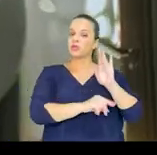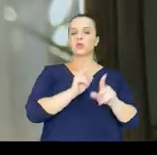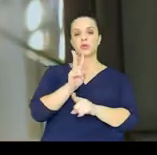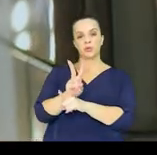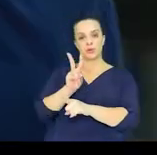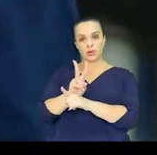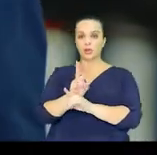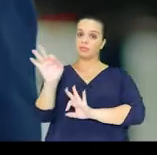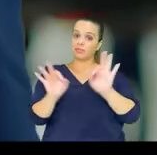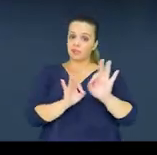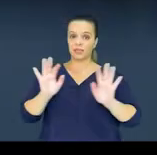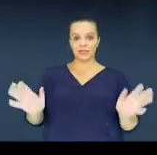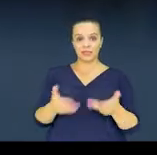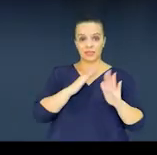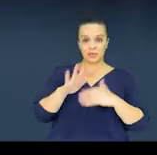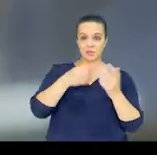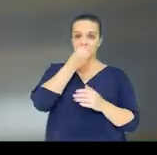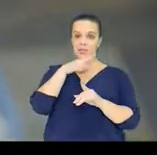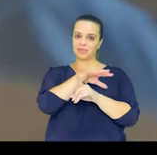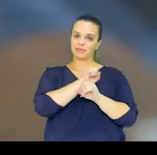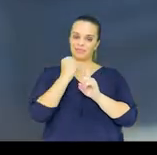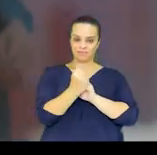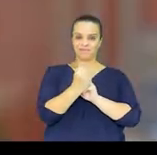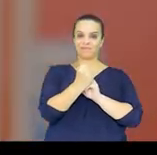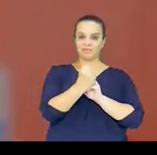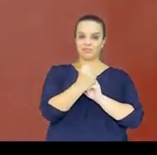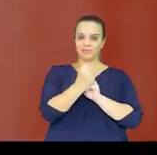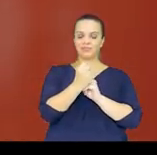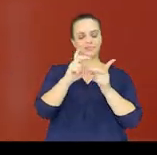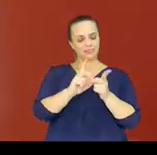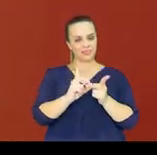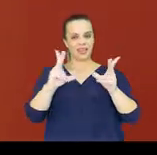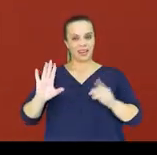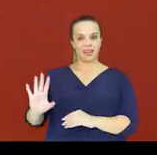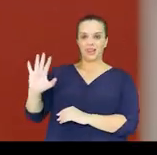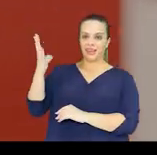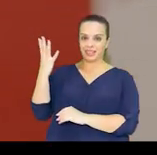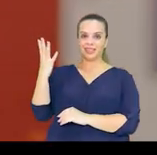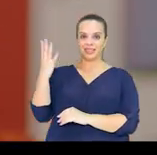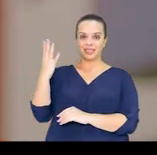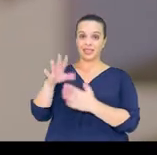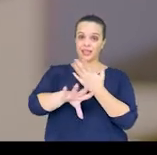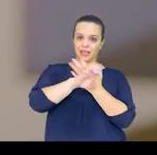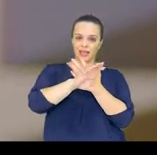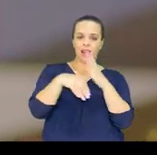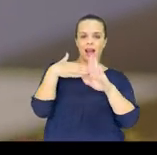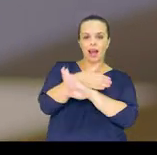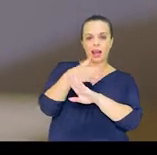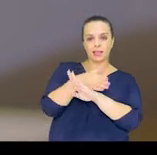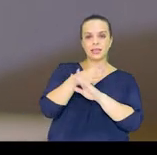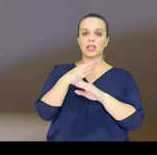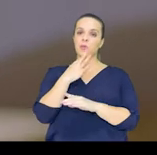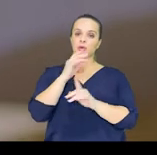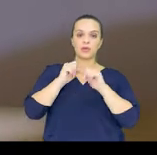direitos, proteção, ordem e benefícios em nossa sociedade. Aqui a democracia acontece. Acesse os canais de